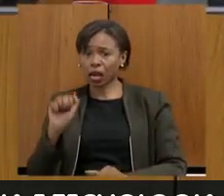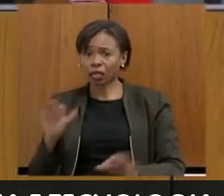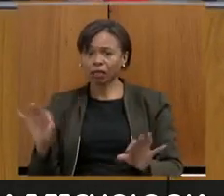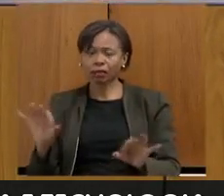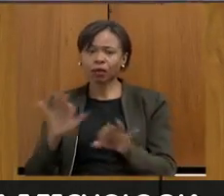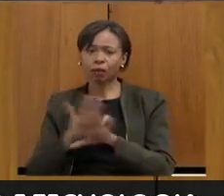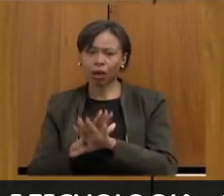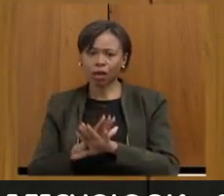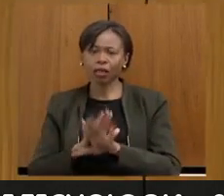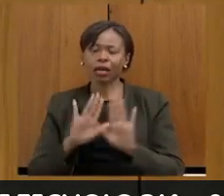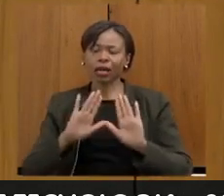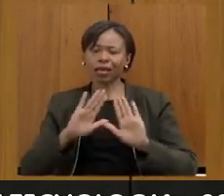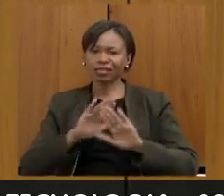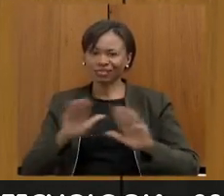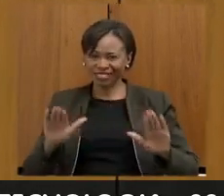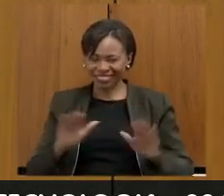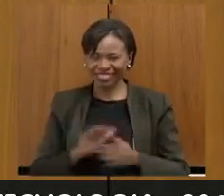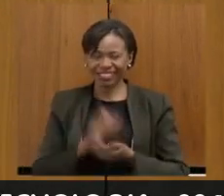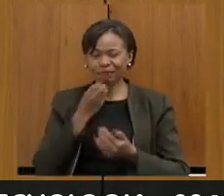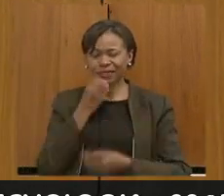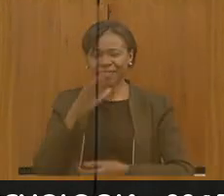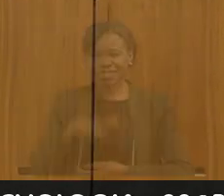encerra os trabalhos uma boa tarde